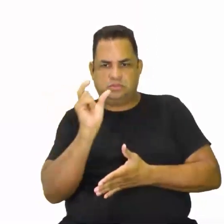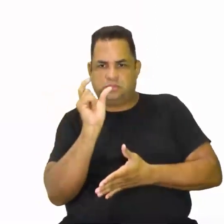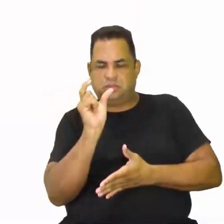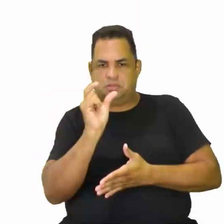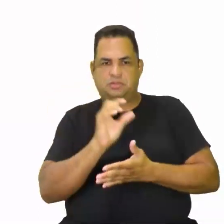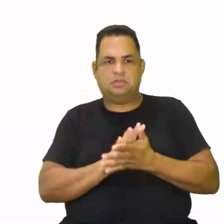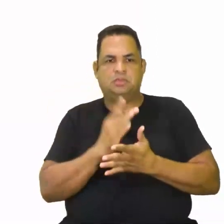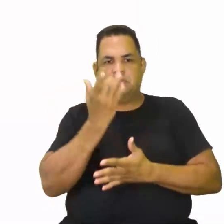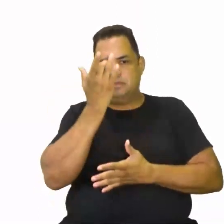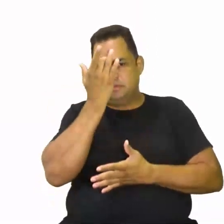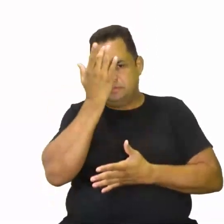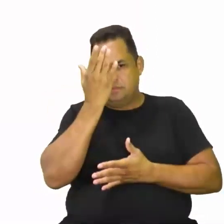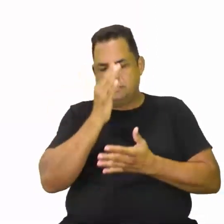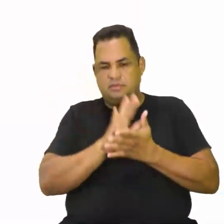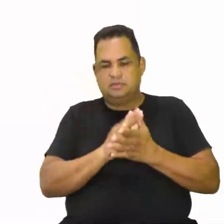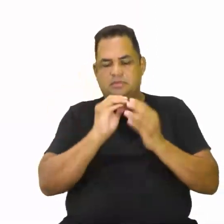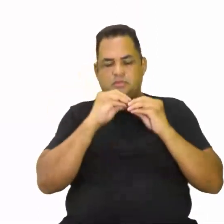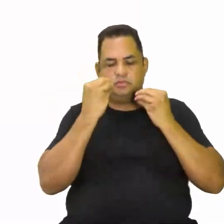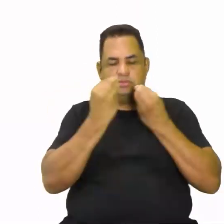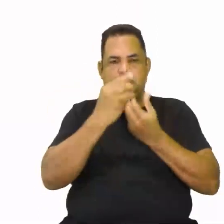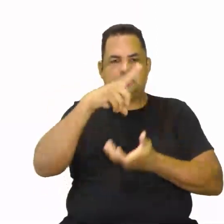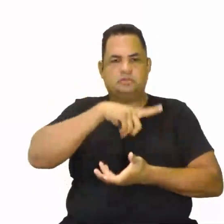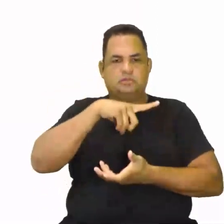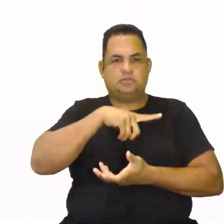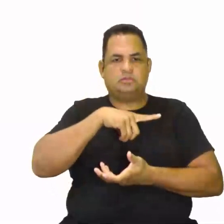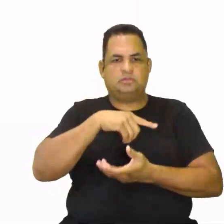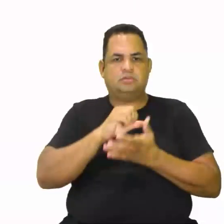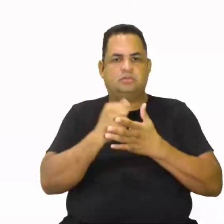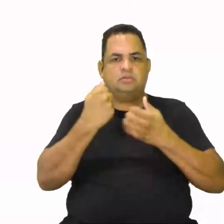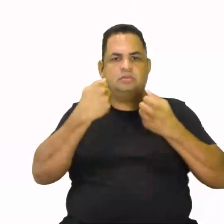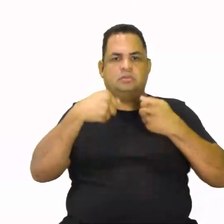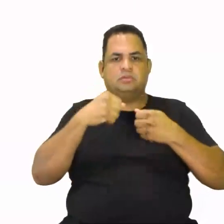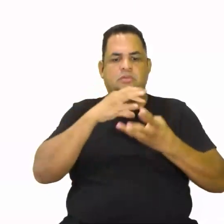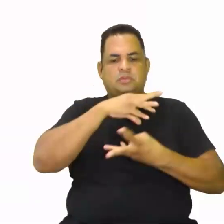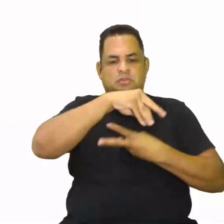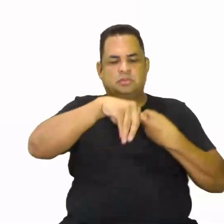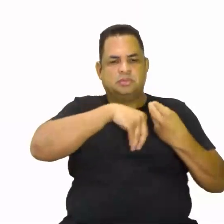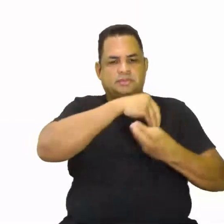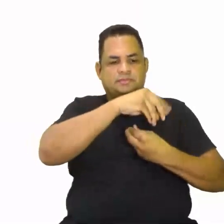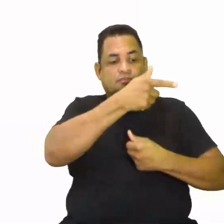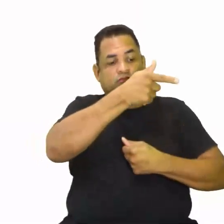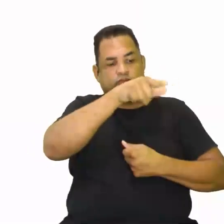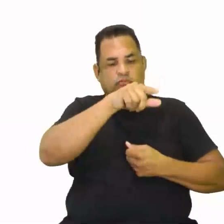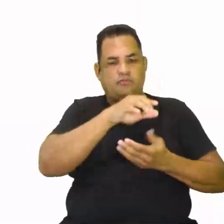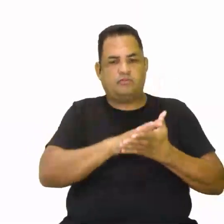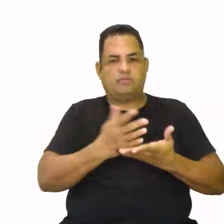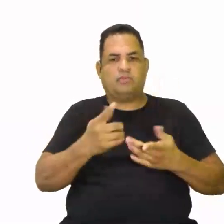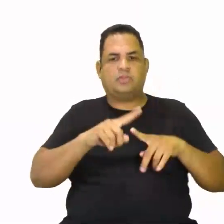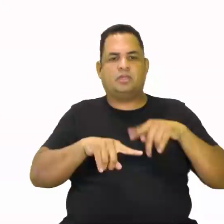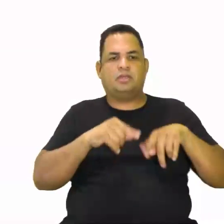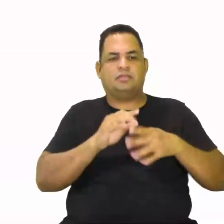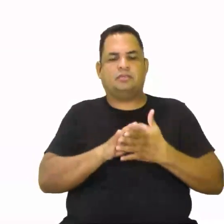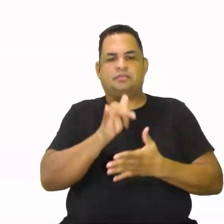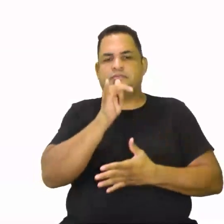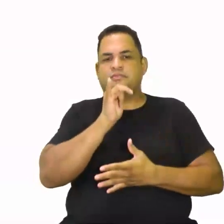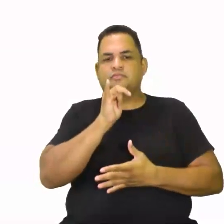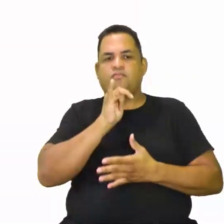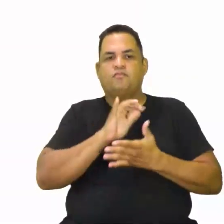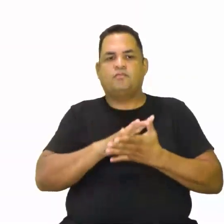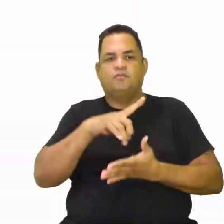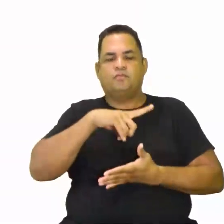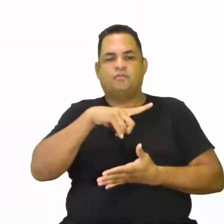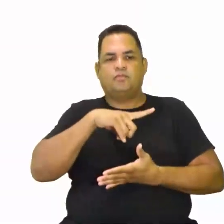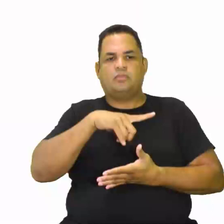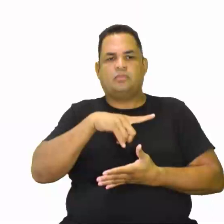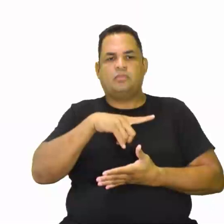a facilidade que uma substância tem de poder ser dissolvida na outra. E o exemplo, nós